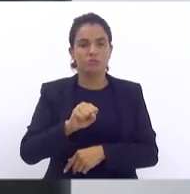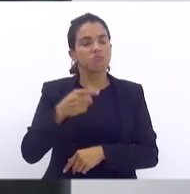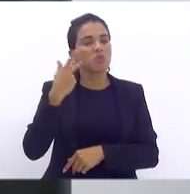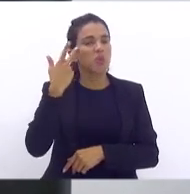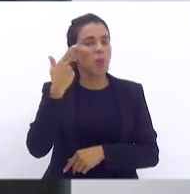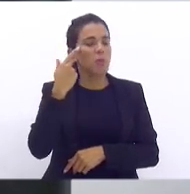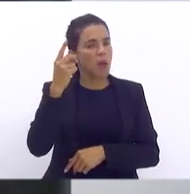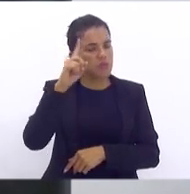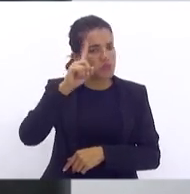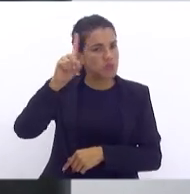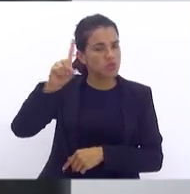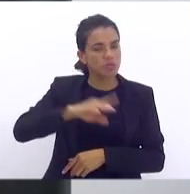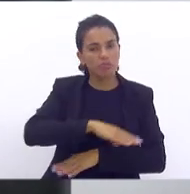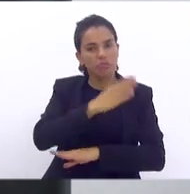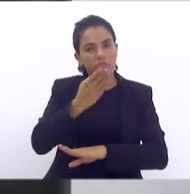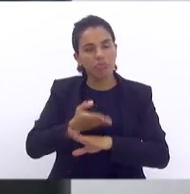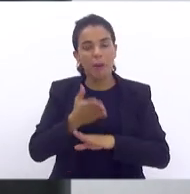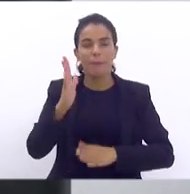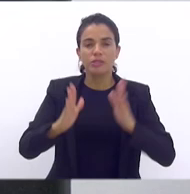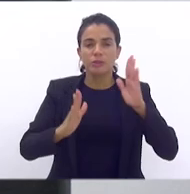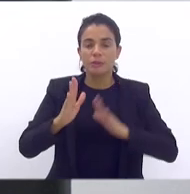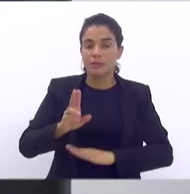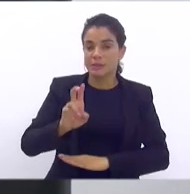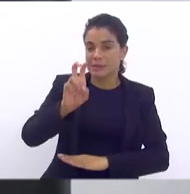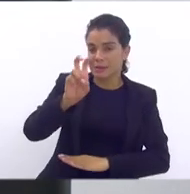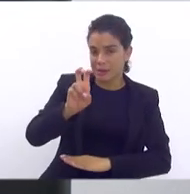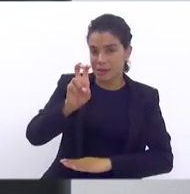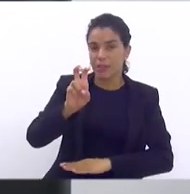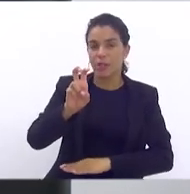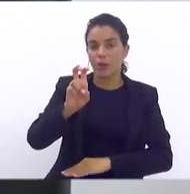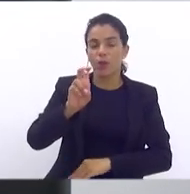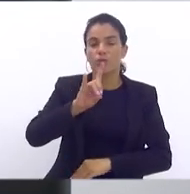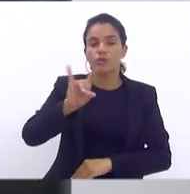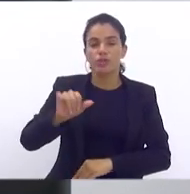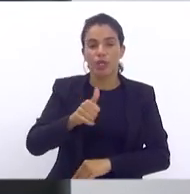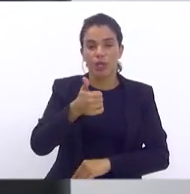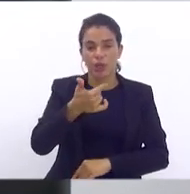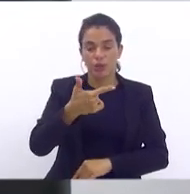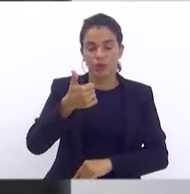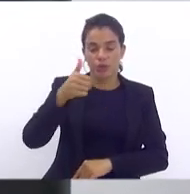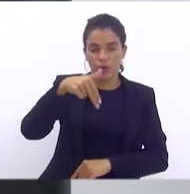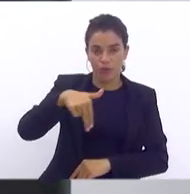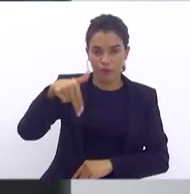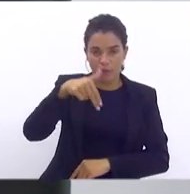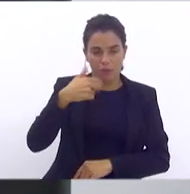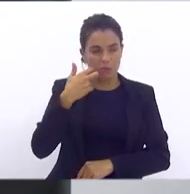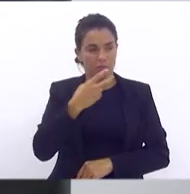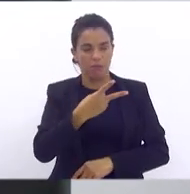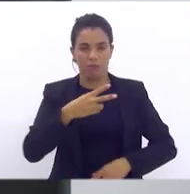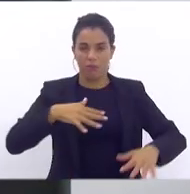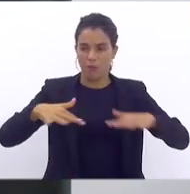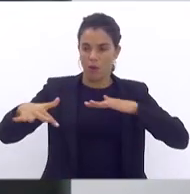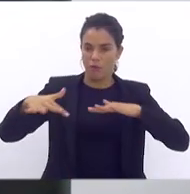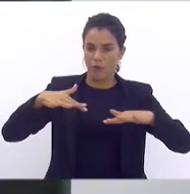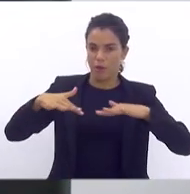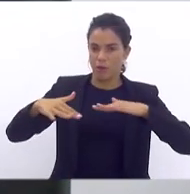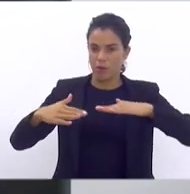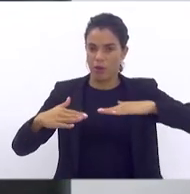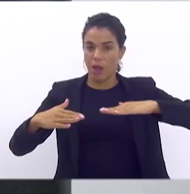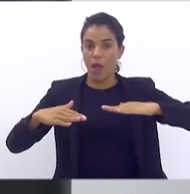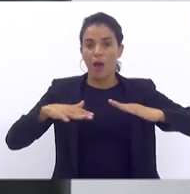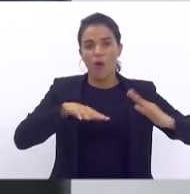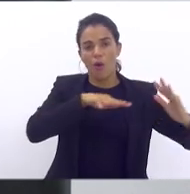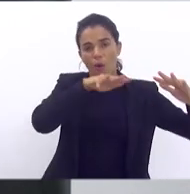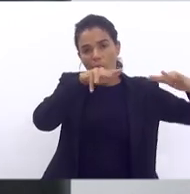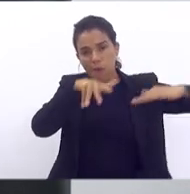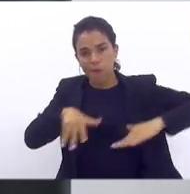normal, até porque por volta das 17 horas do dia 14 de novembro de 2022 foi notada a movimentação diferente da proa. O vento que soprava a